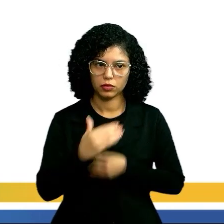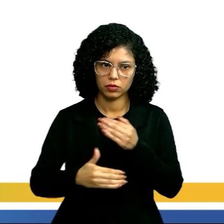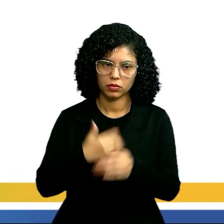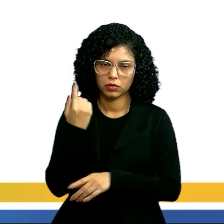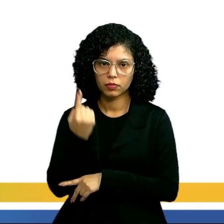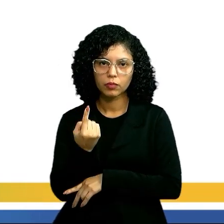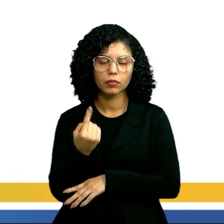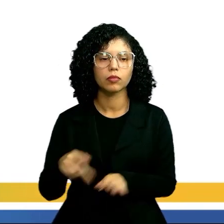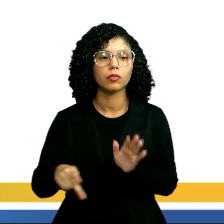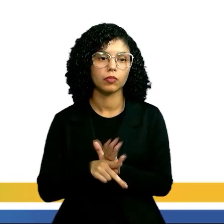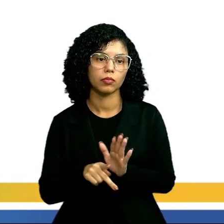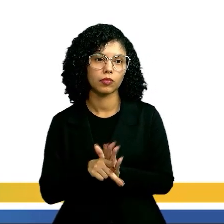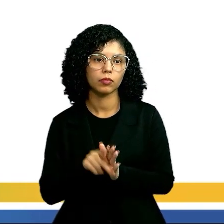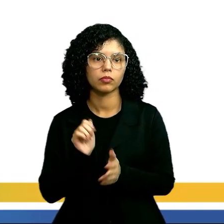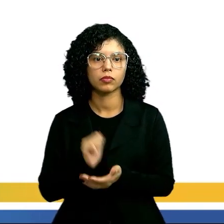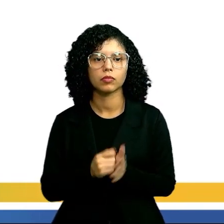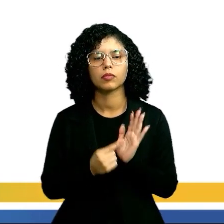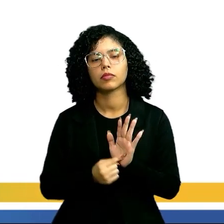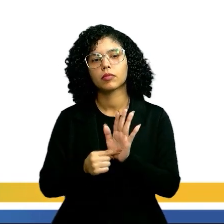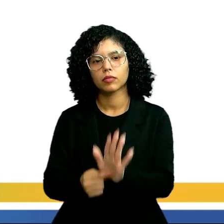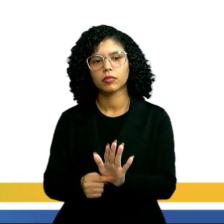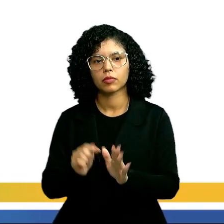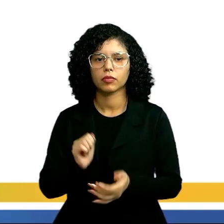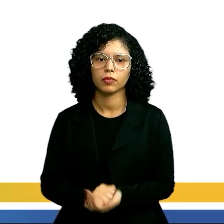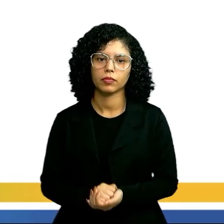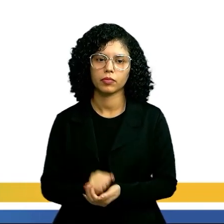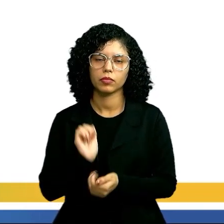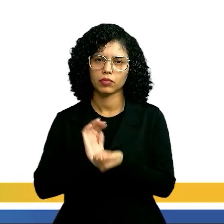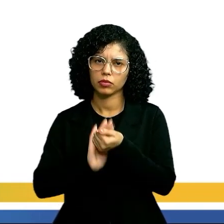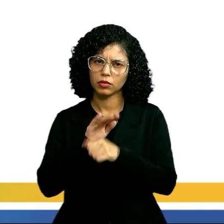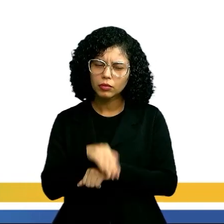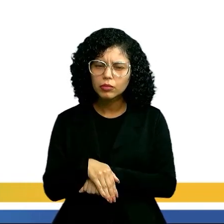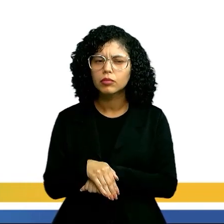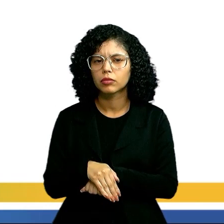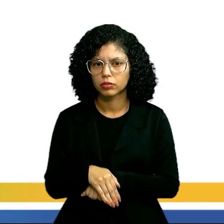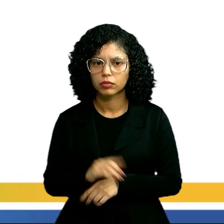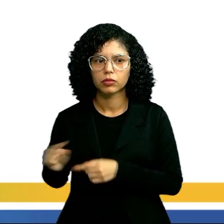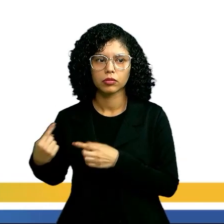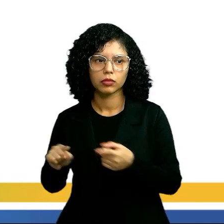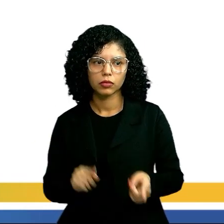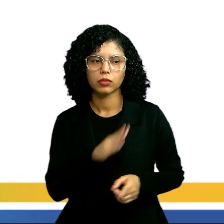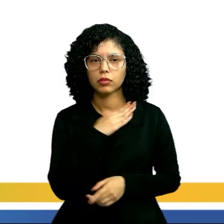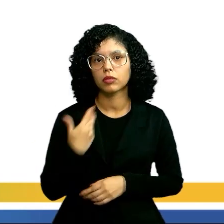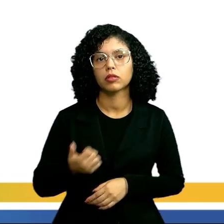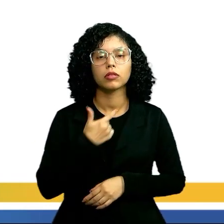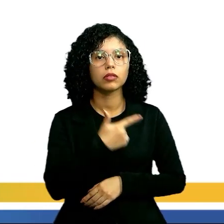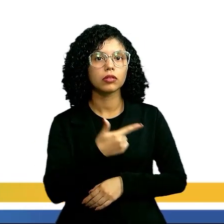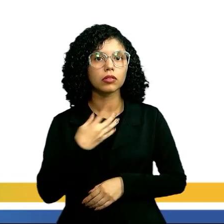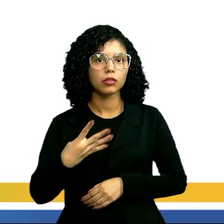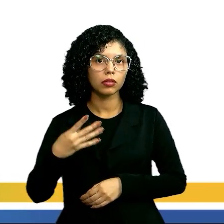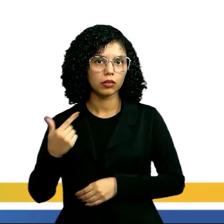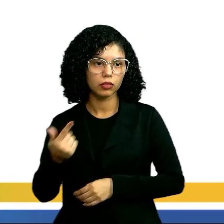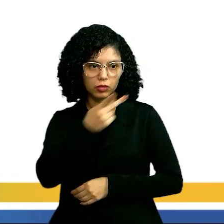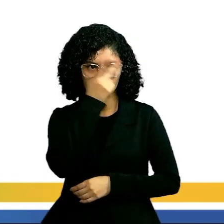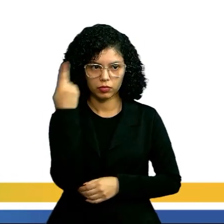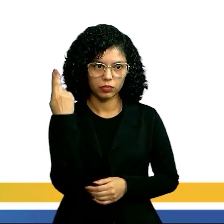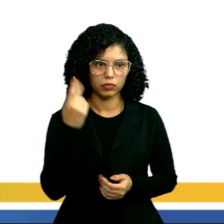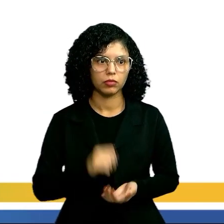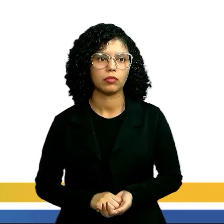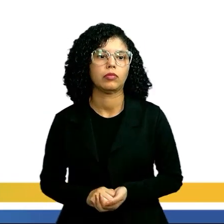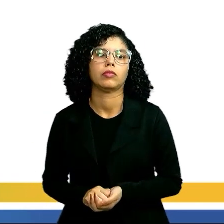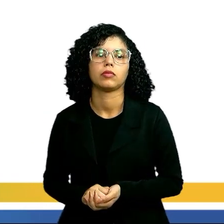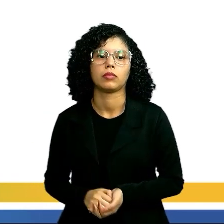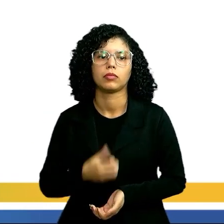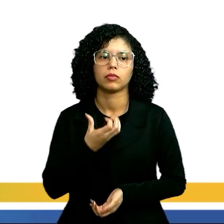com um dos integrantes da banda que se apresentava na casa noturna provocou a morte de 242